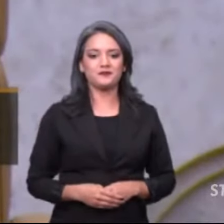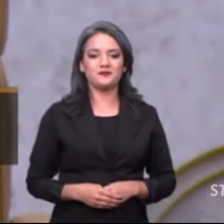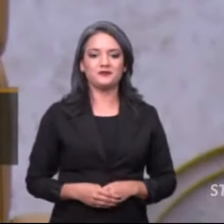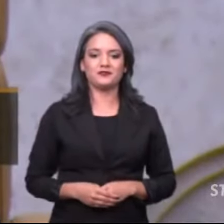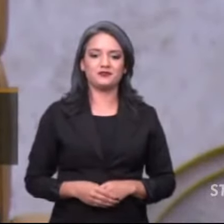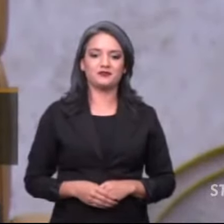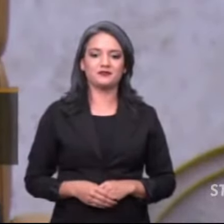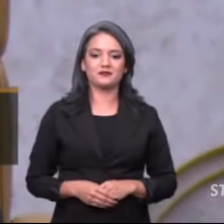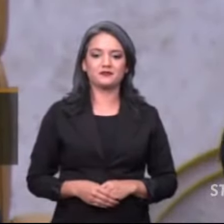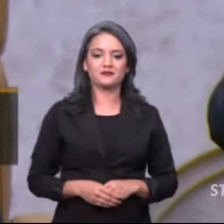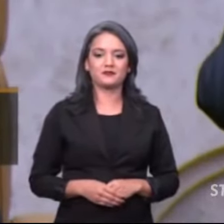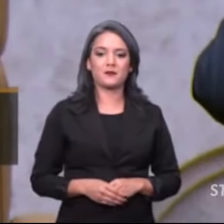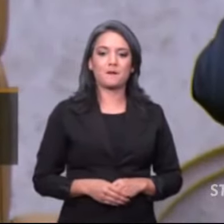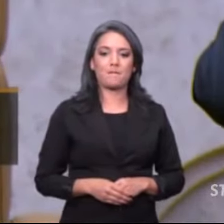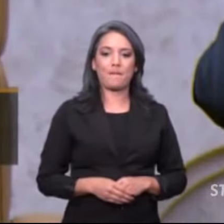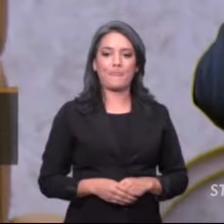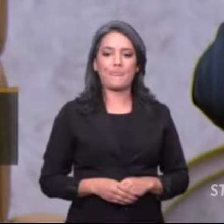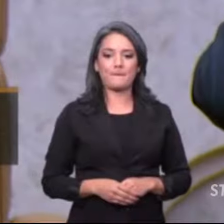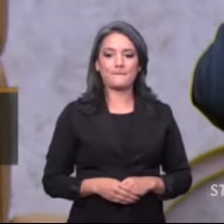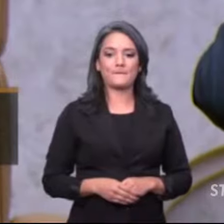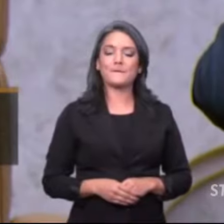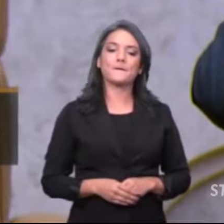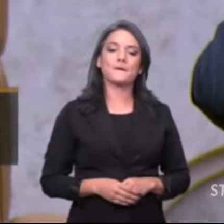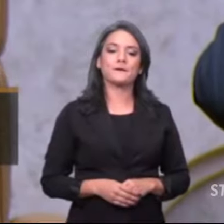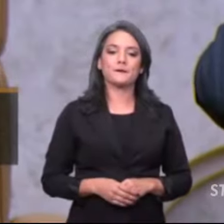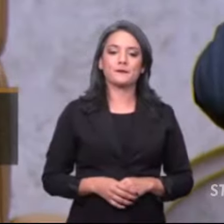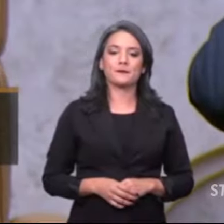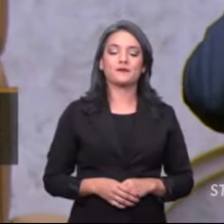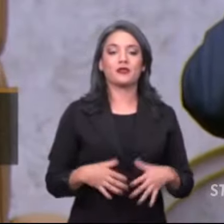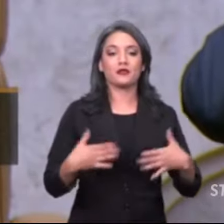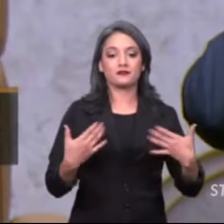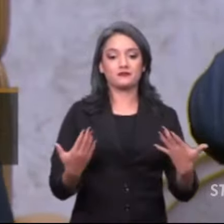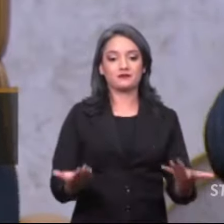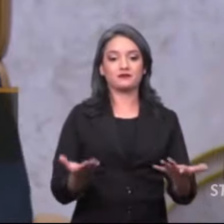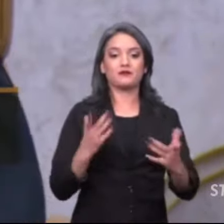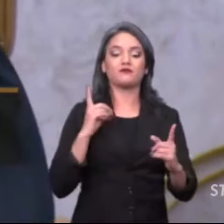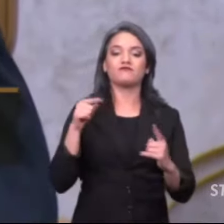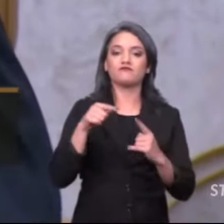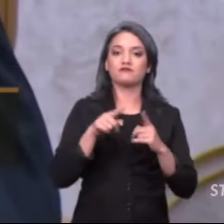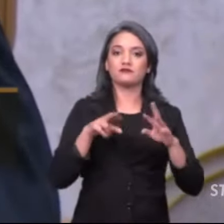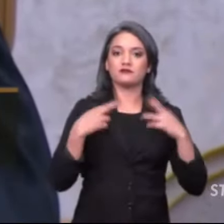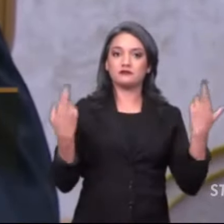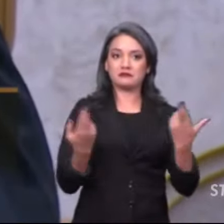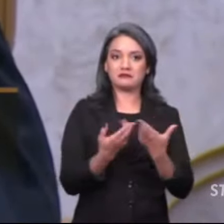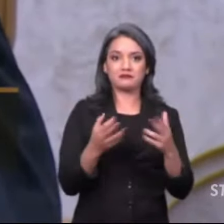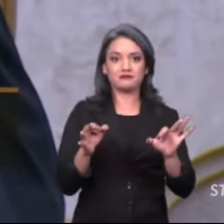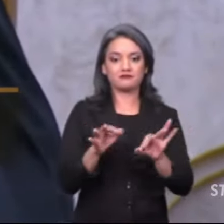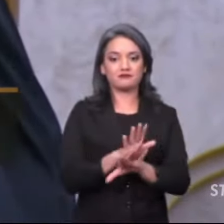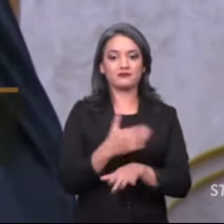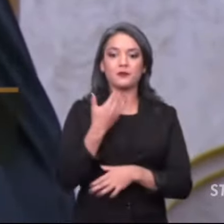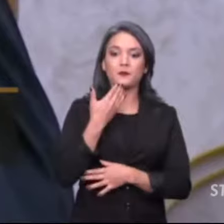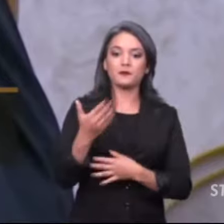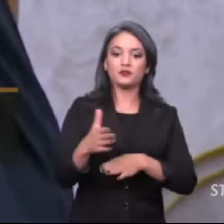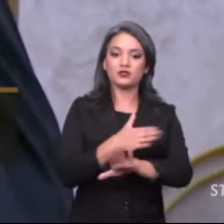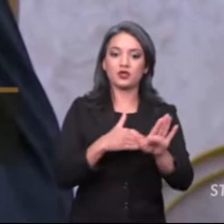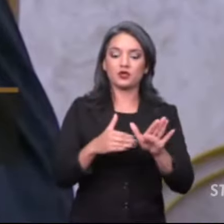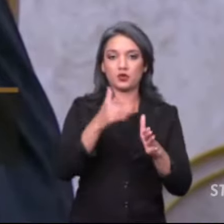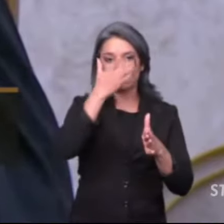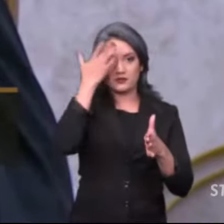cumprida a finalidade desta sessão, eu queria solicitar a todos os presentes